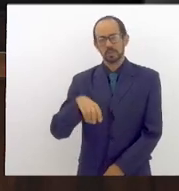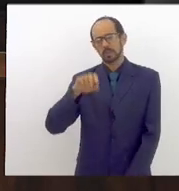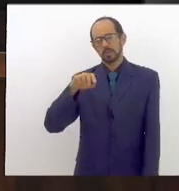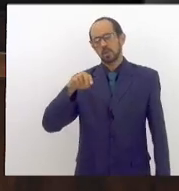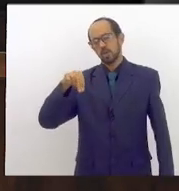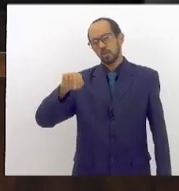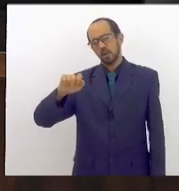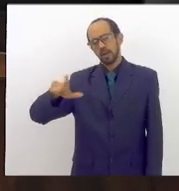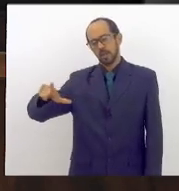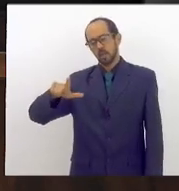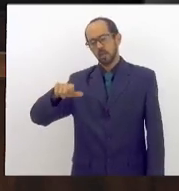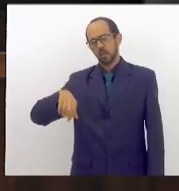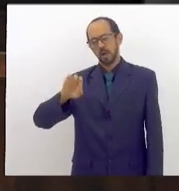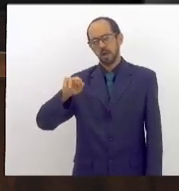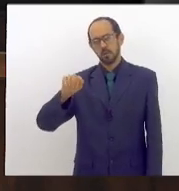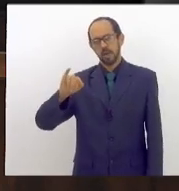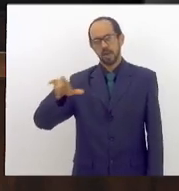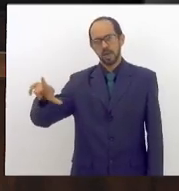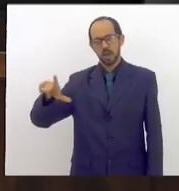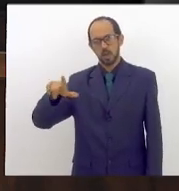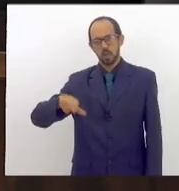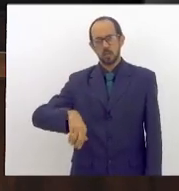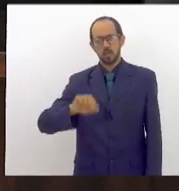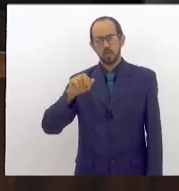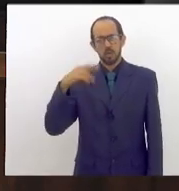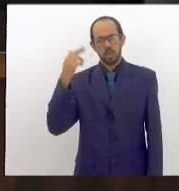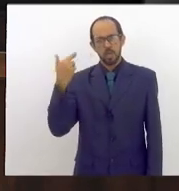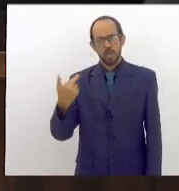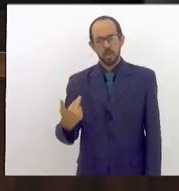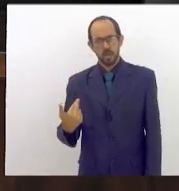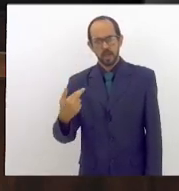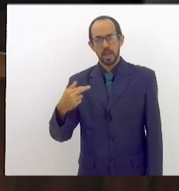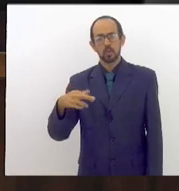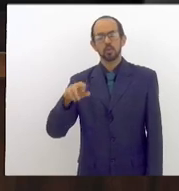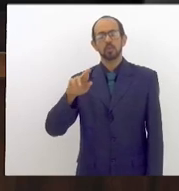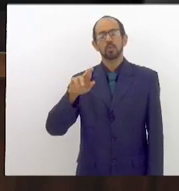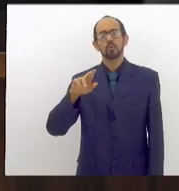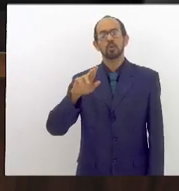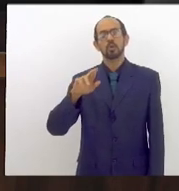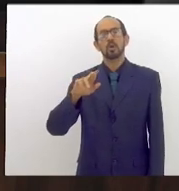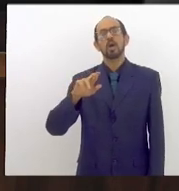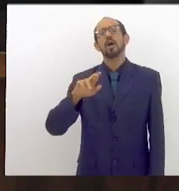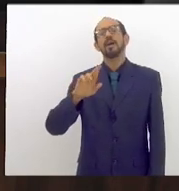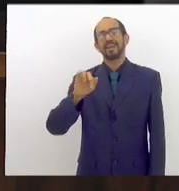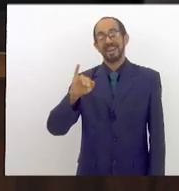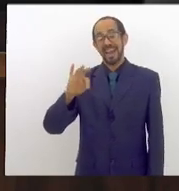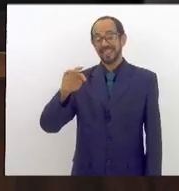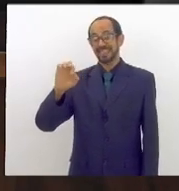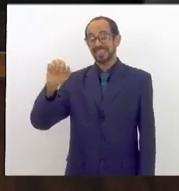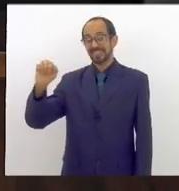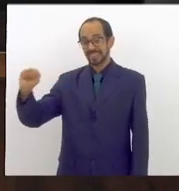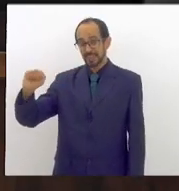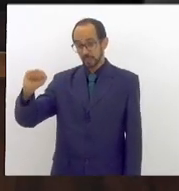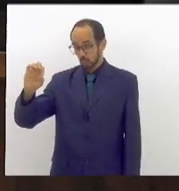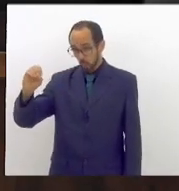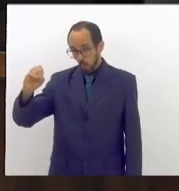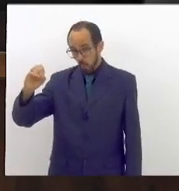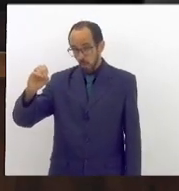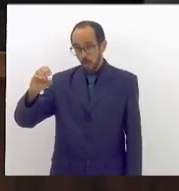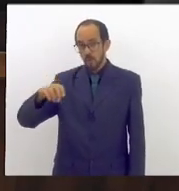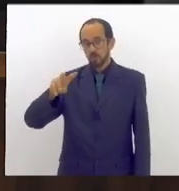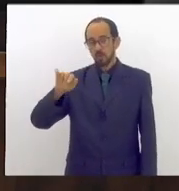Carvalho Pedro Ricardo Rafael do gordo Renata Renato Zaca Tiago Pampulha Valdeci da Saúde